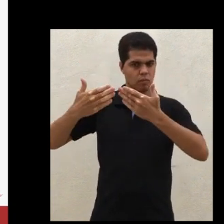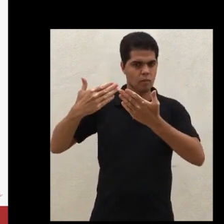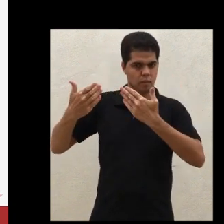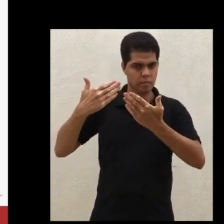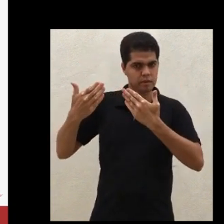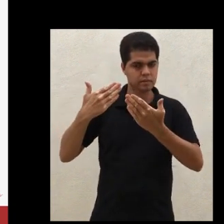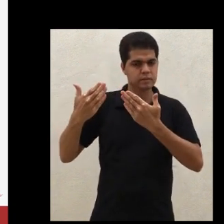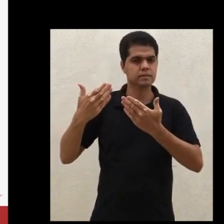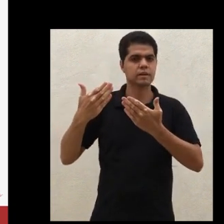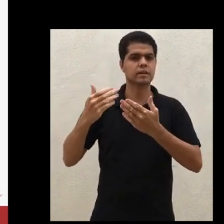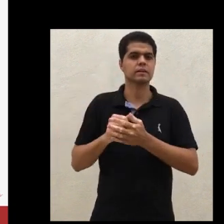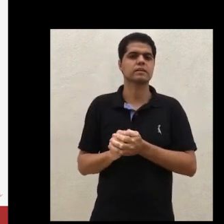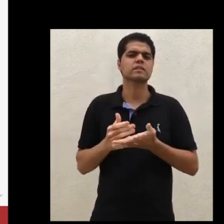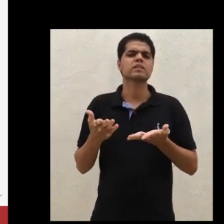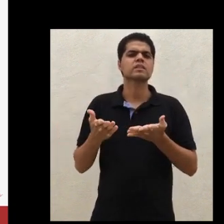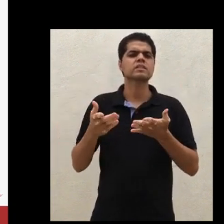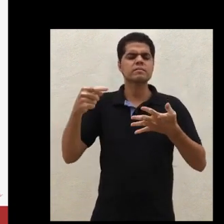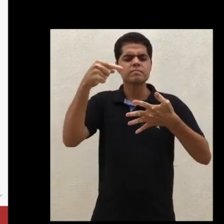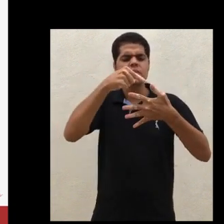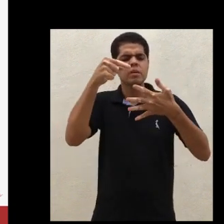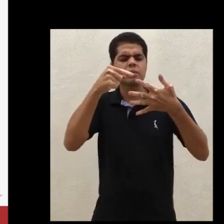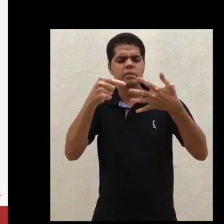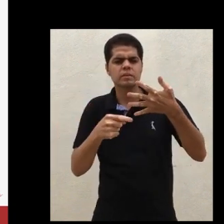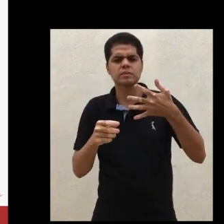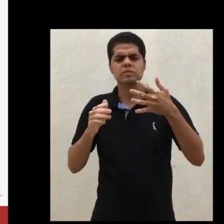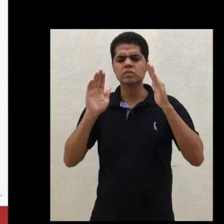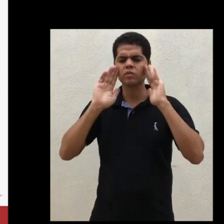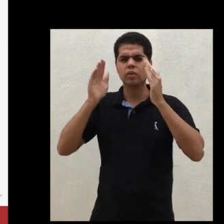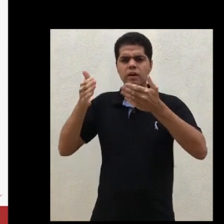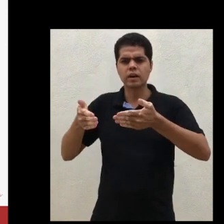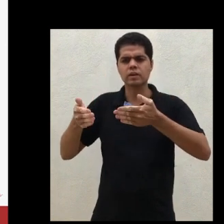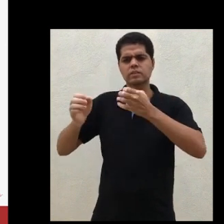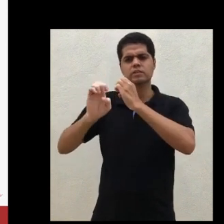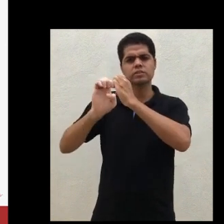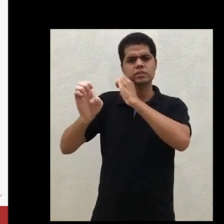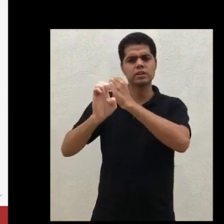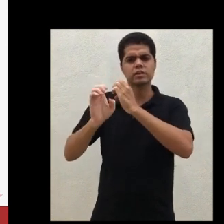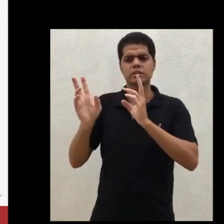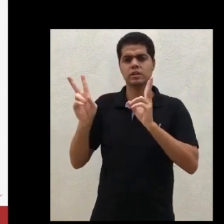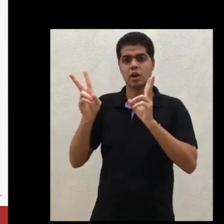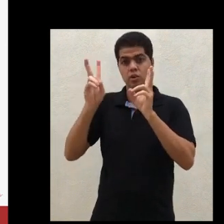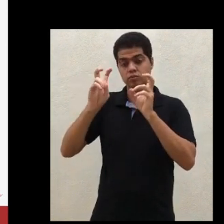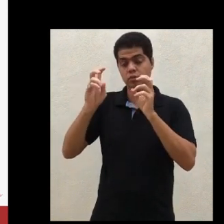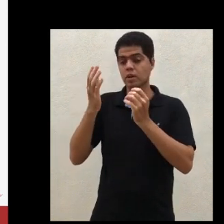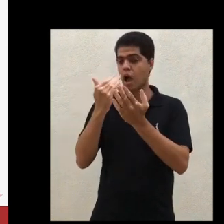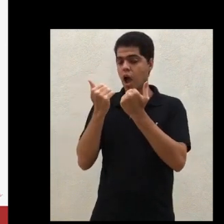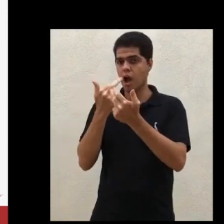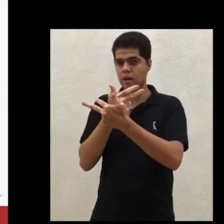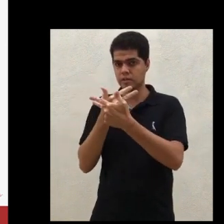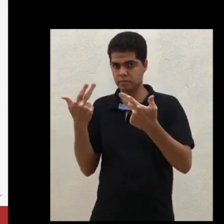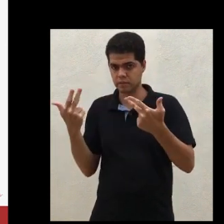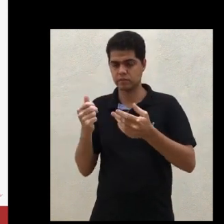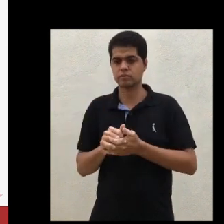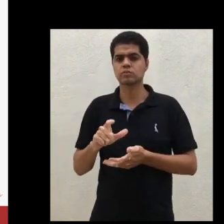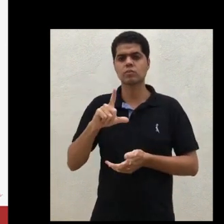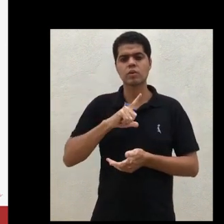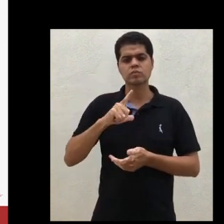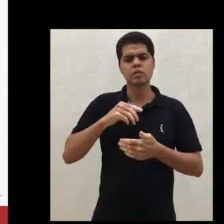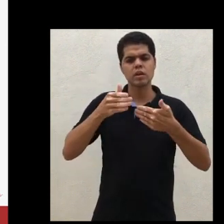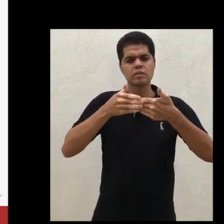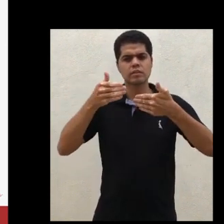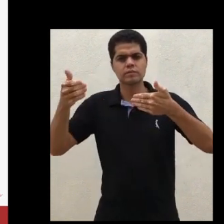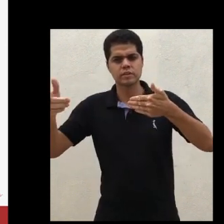bate-papo aqui hoje, da nossa conversa, e algumas aplicações na área de engenharia de alimentos. Na verdade, quando chegar nessa parte